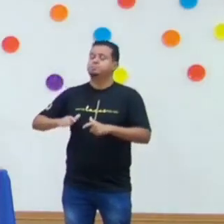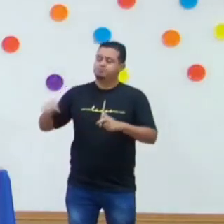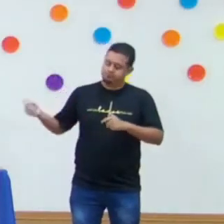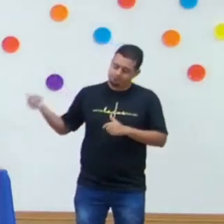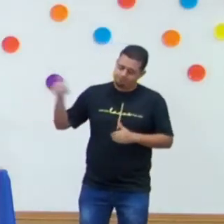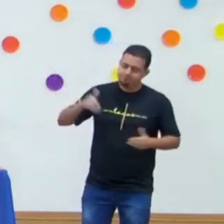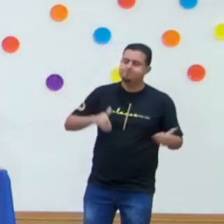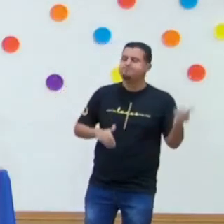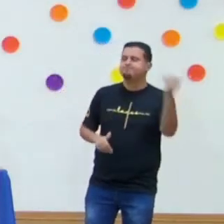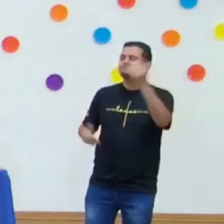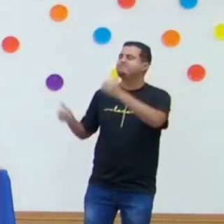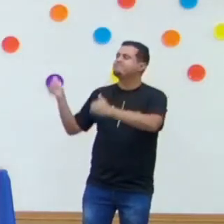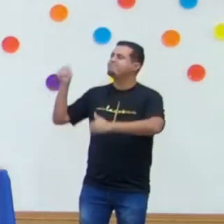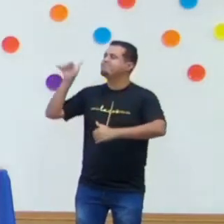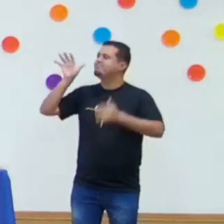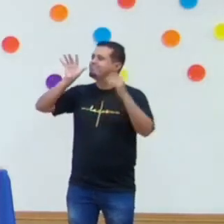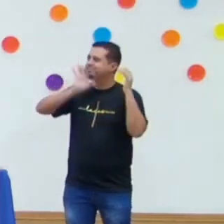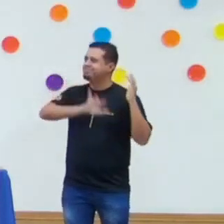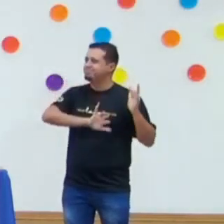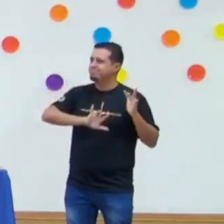te